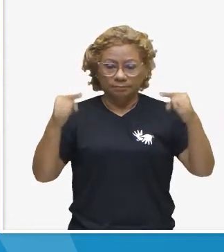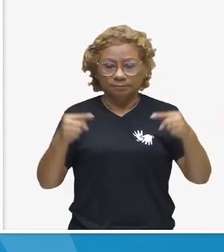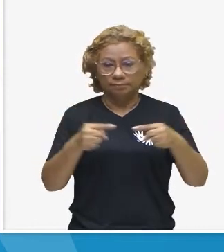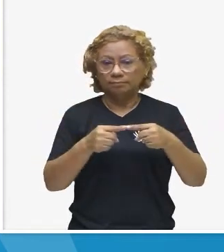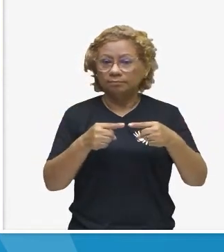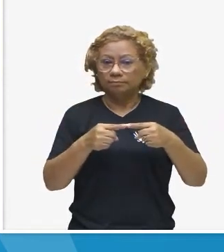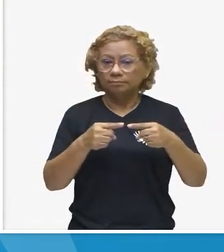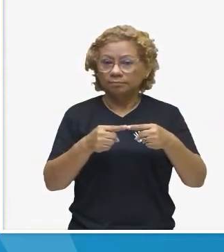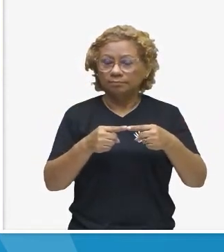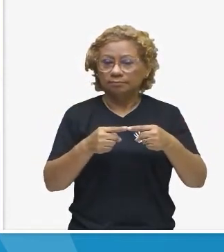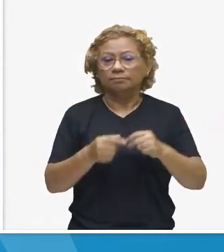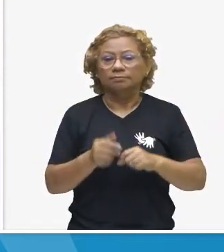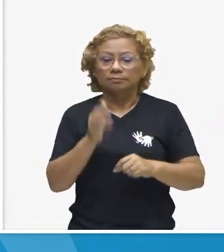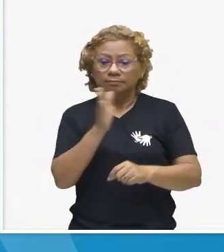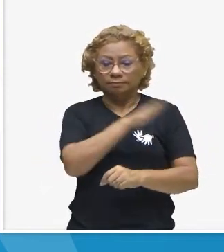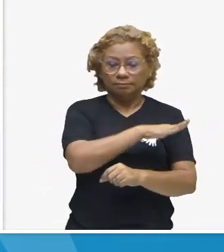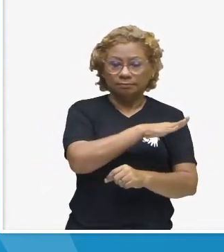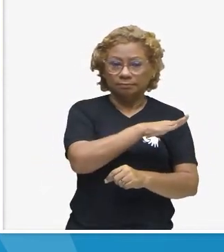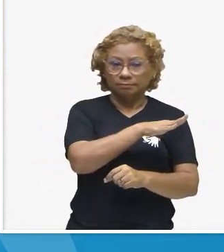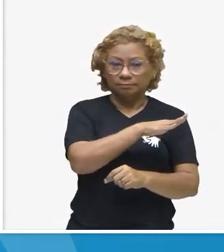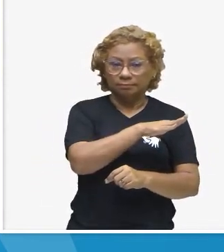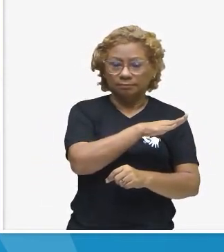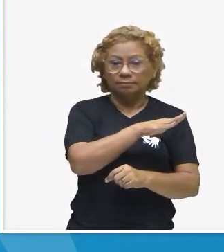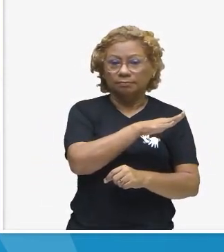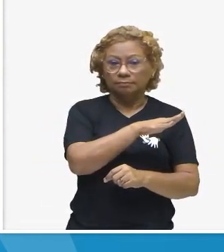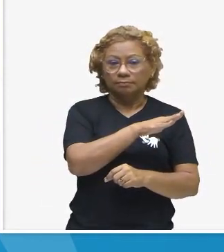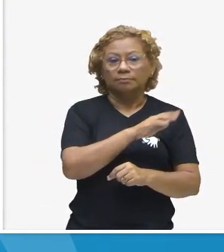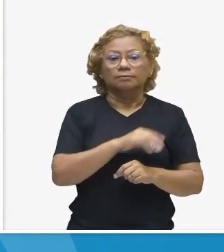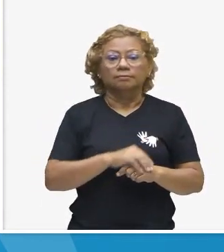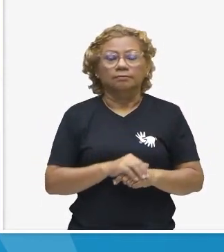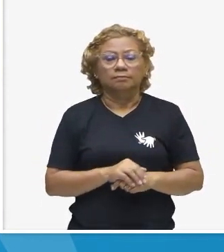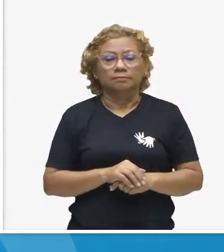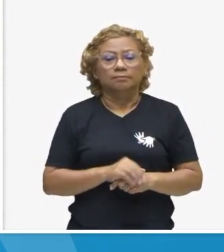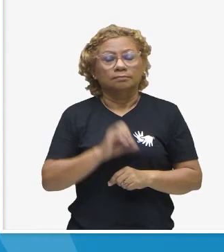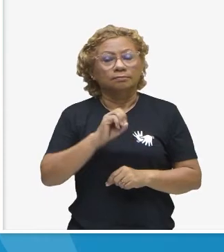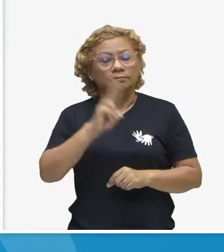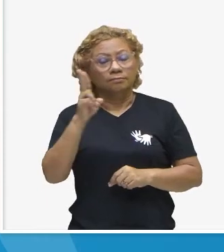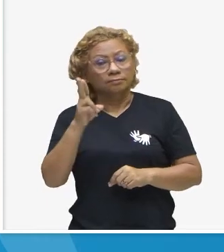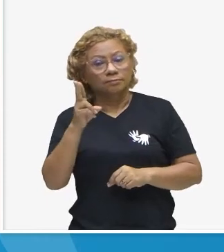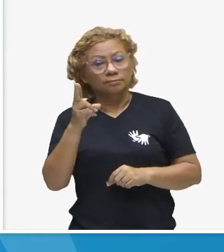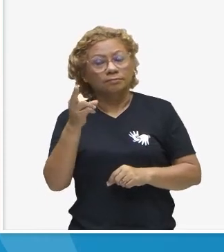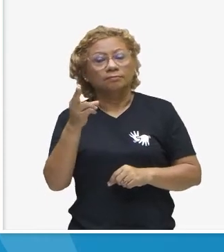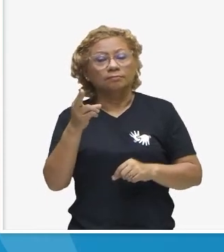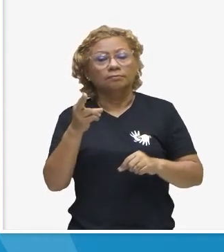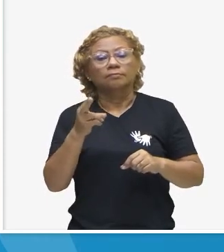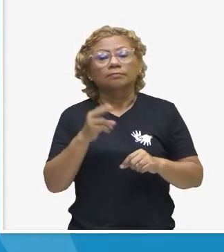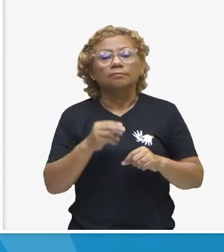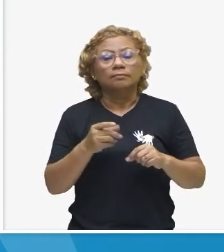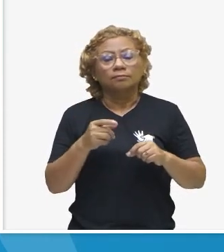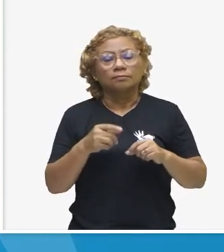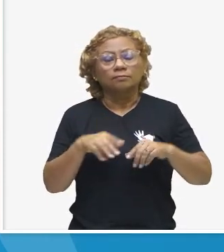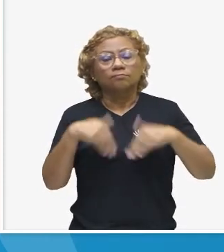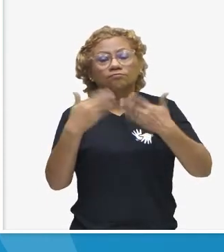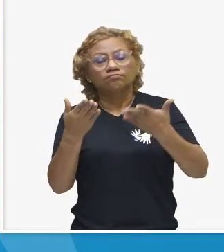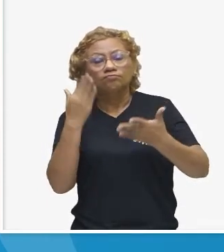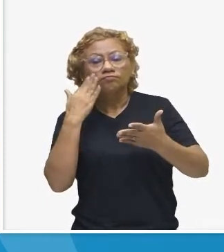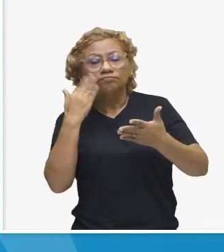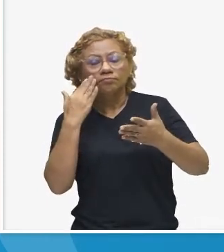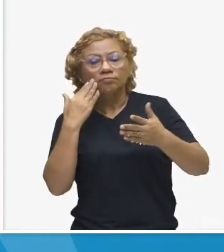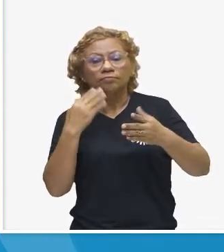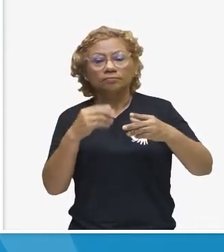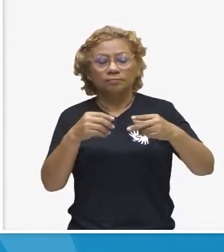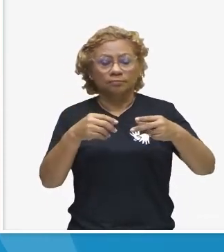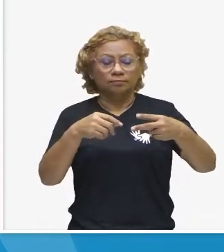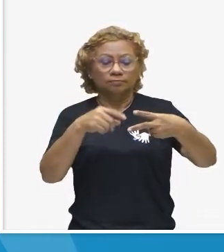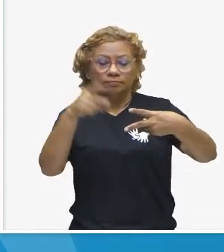Colaterais é do mesmo lado. Correspondente é da mesma posição. Se um está em cima, o outro